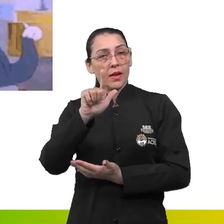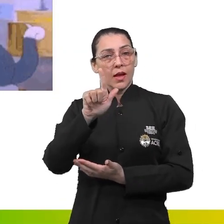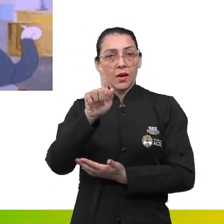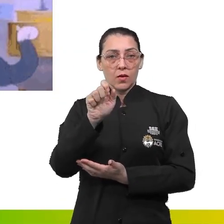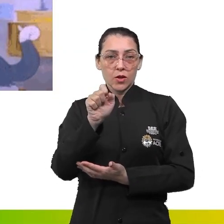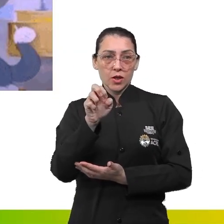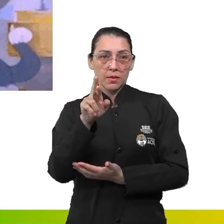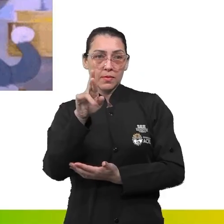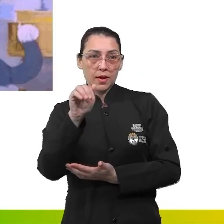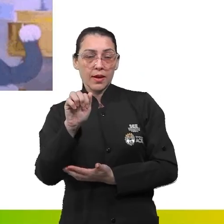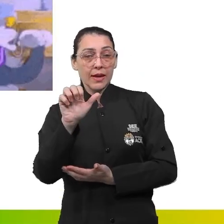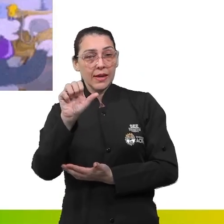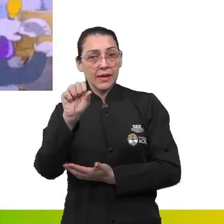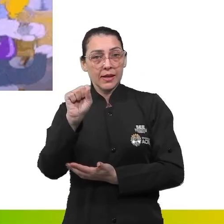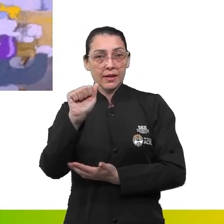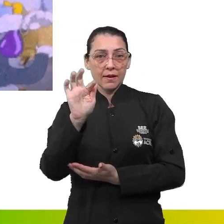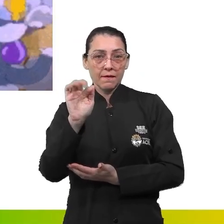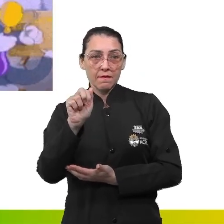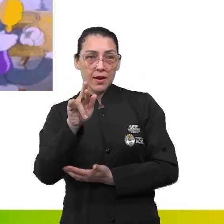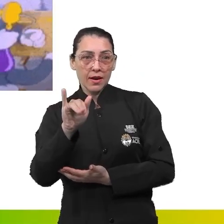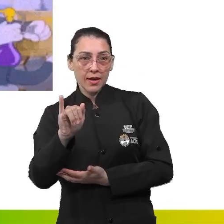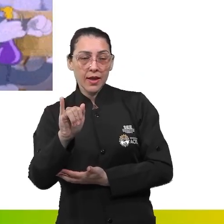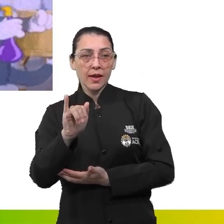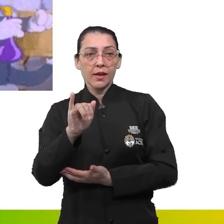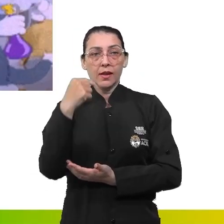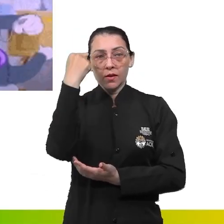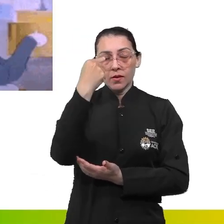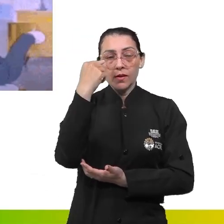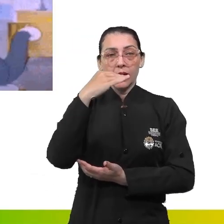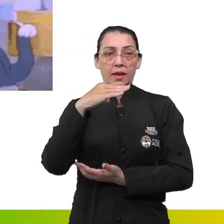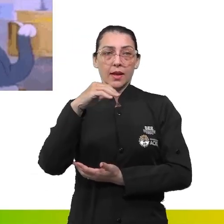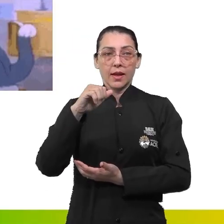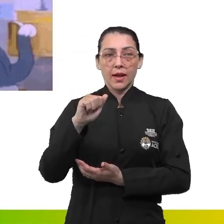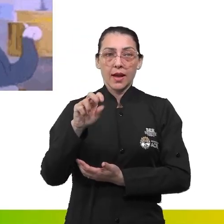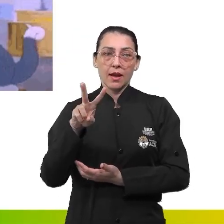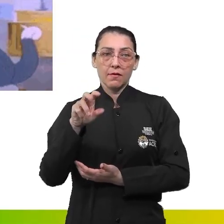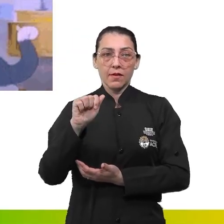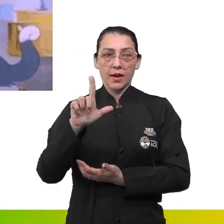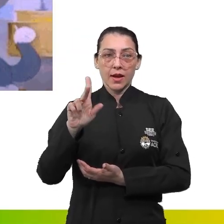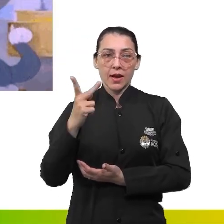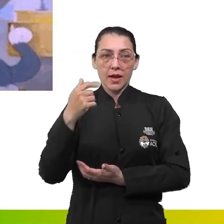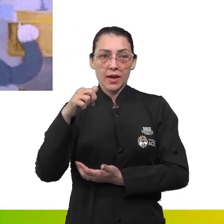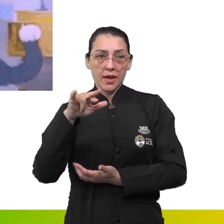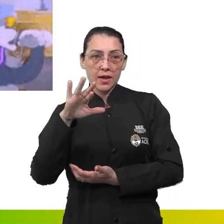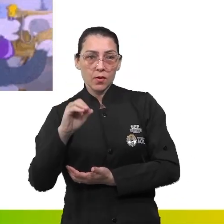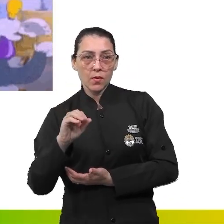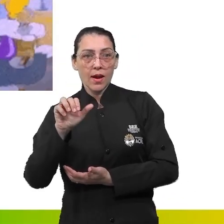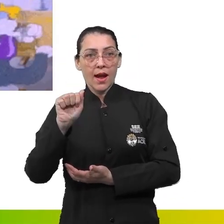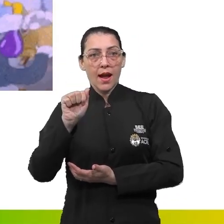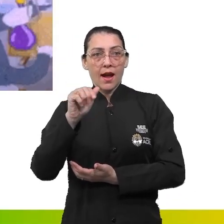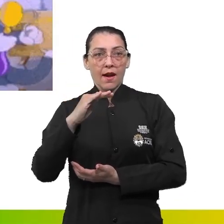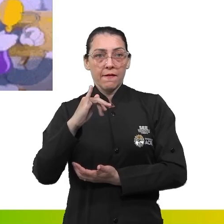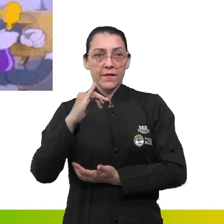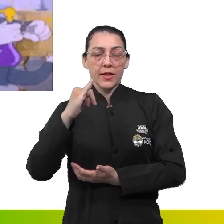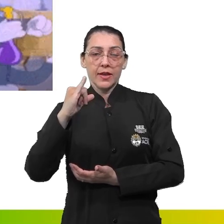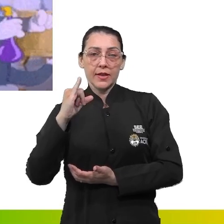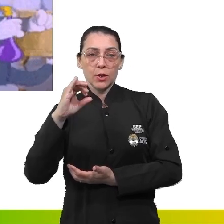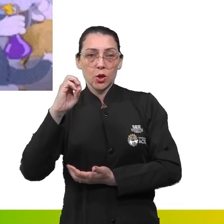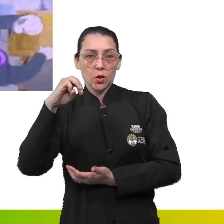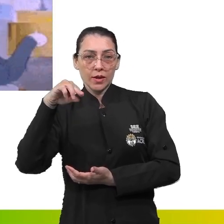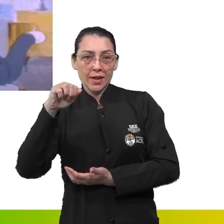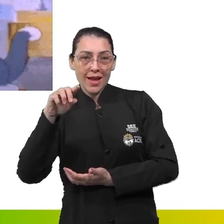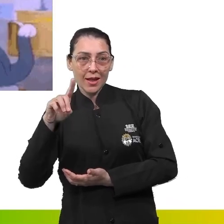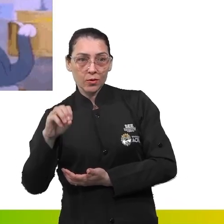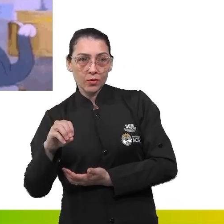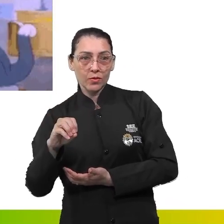temos álgebra, safari. No espanhol, cavalheiro, aficionado.